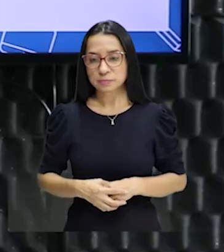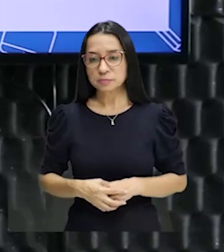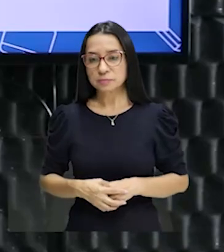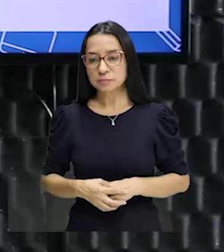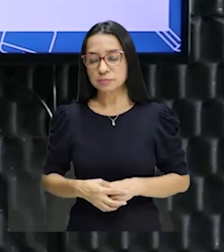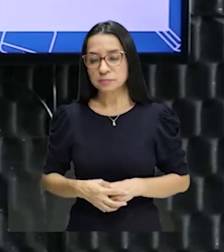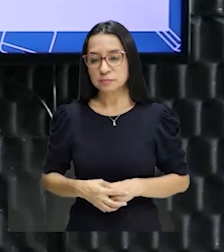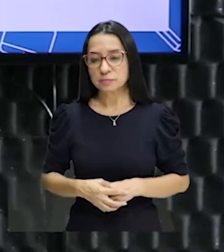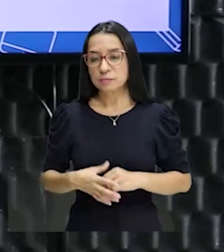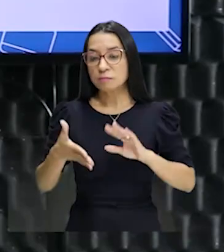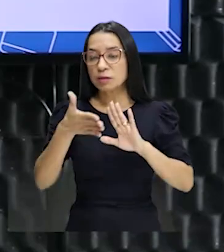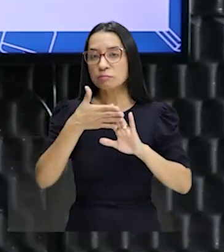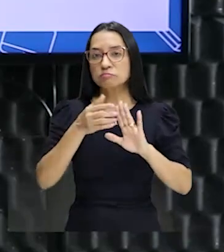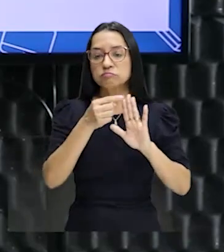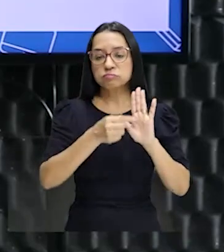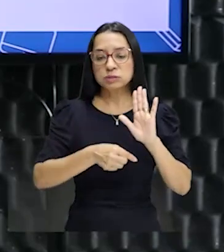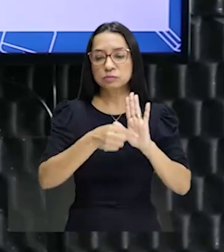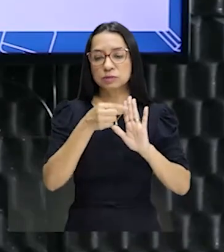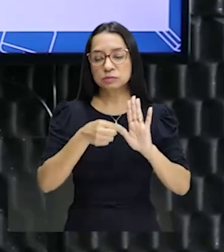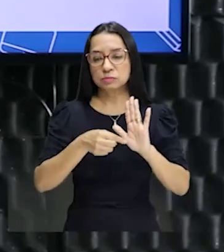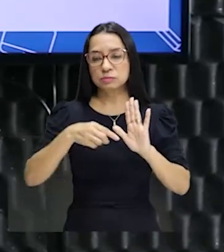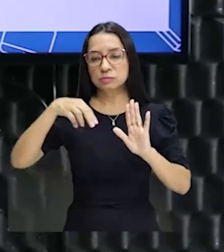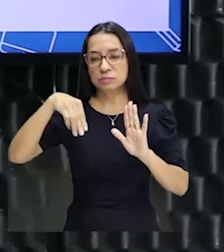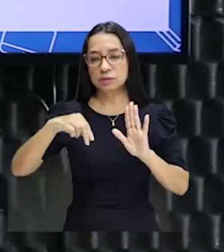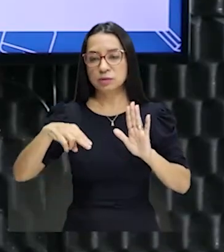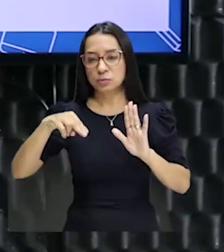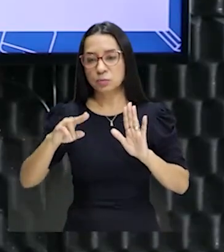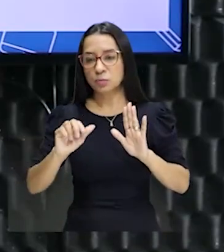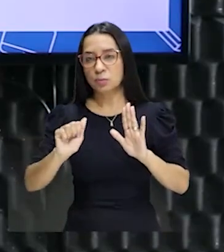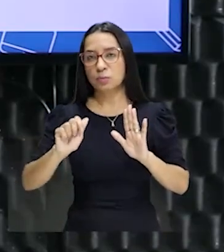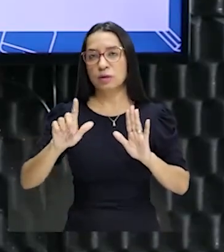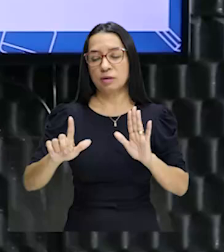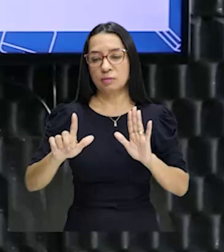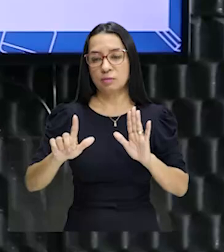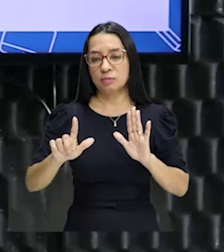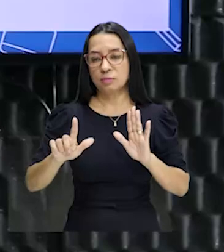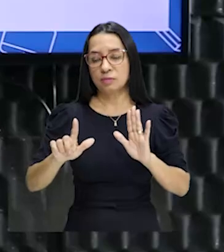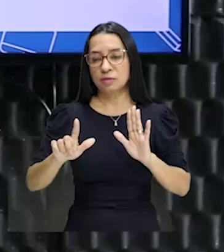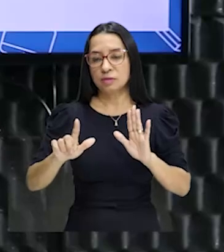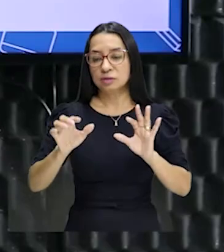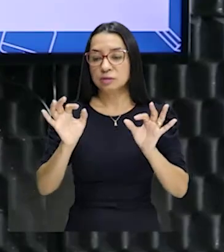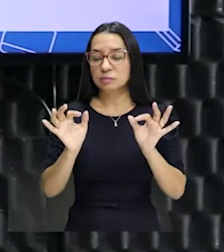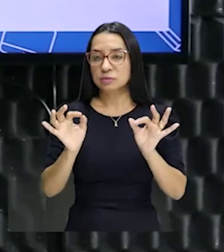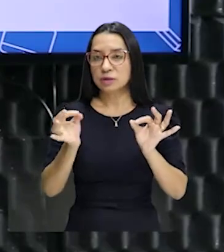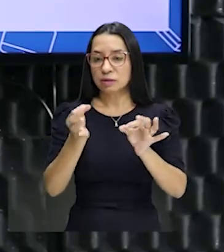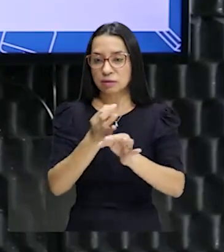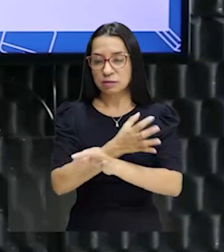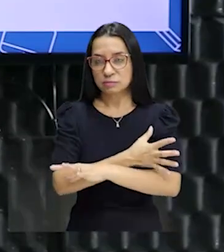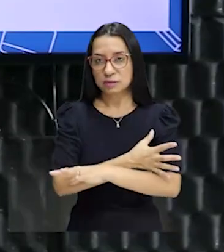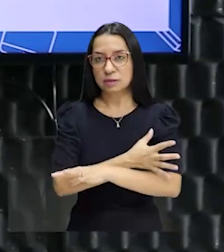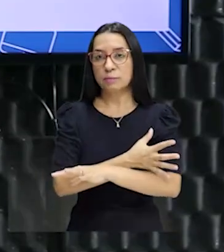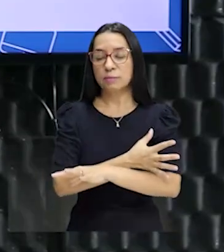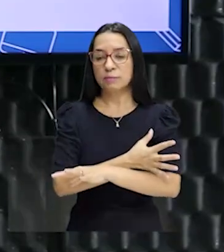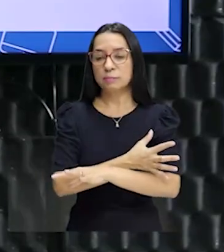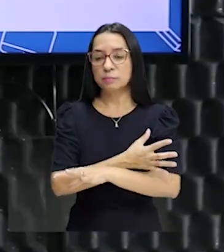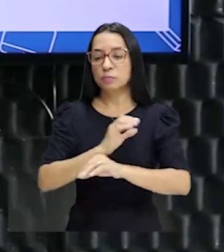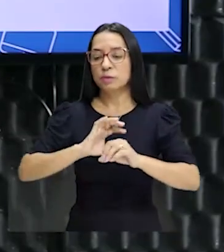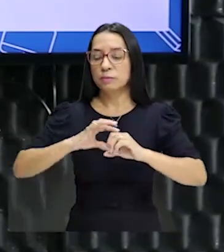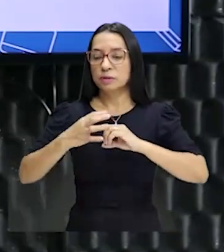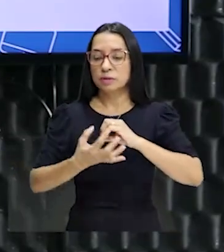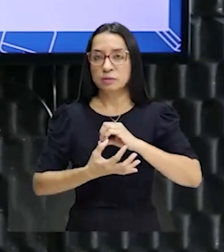O tipo de lazer manual, ó, nós estamos saindo de uma pandemia, saímos desse quadro de pandemia, muitas